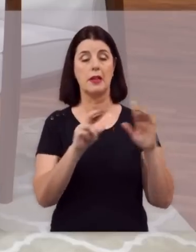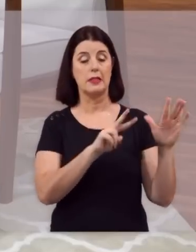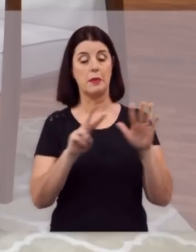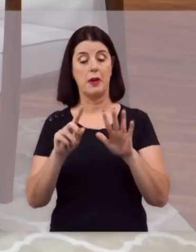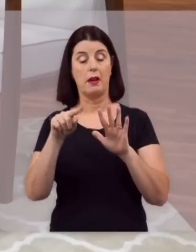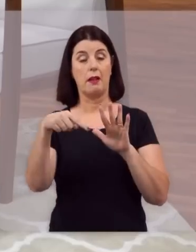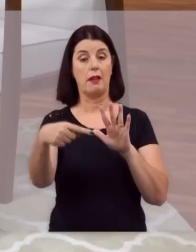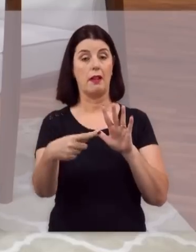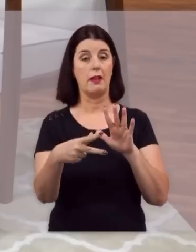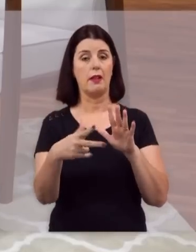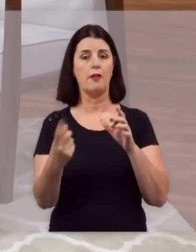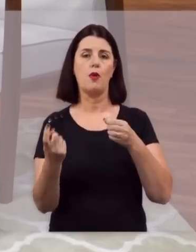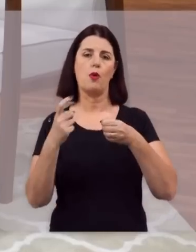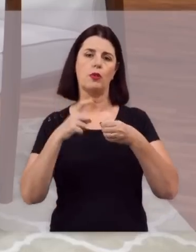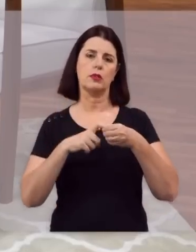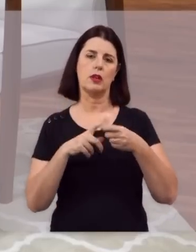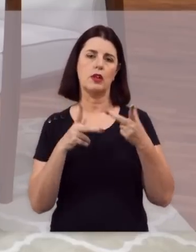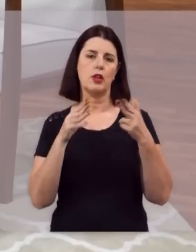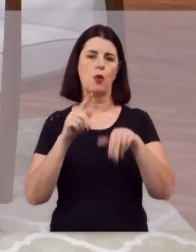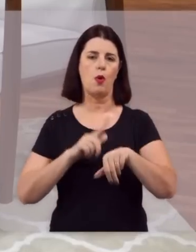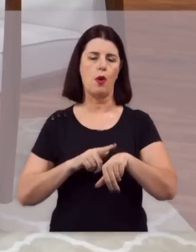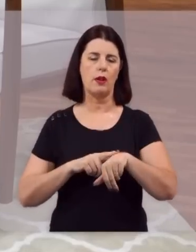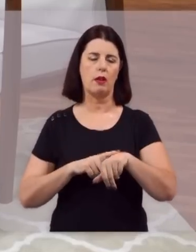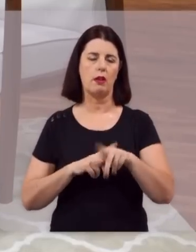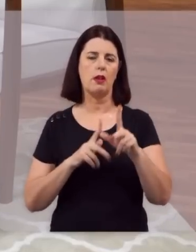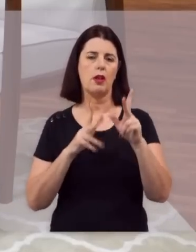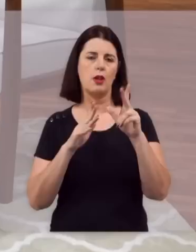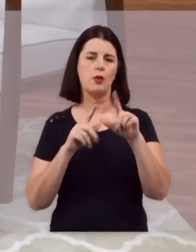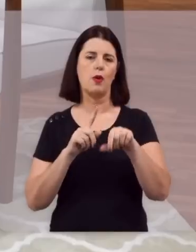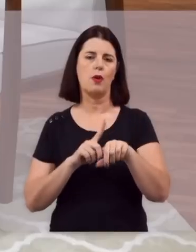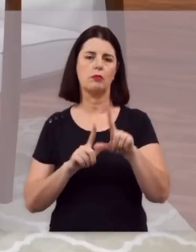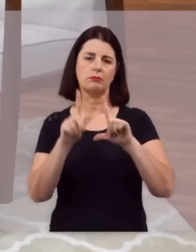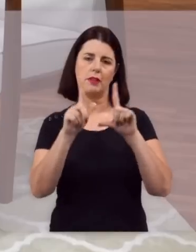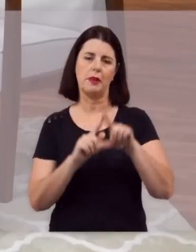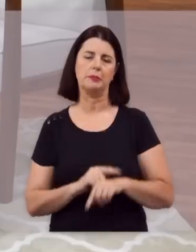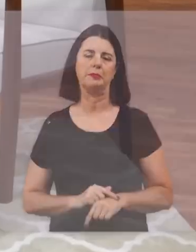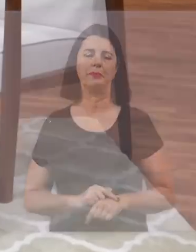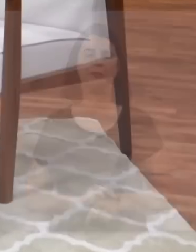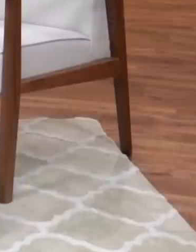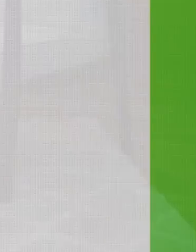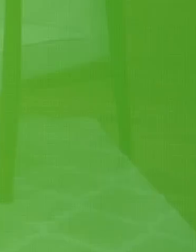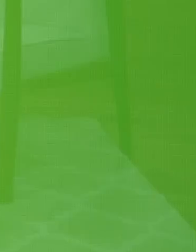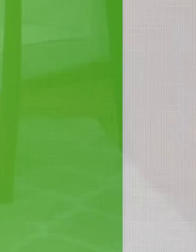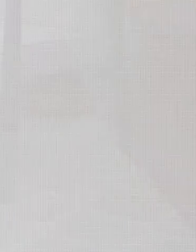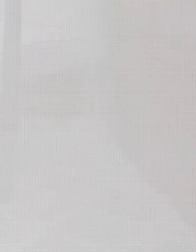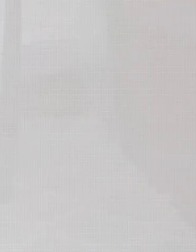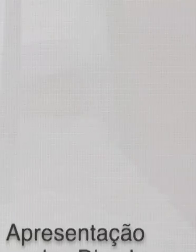aqui, mas semana que vem nós estamos de volta, no mesmo horário e no mesmo canal.